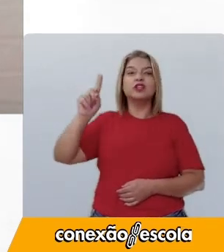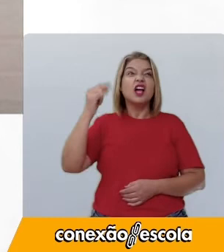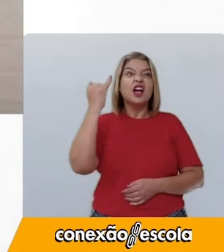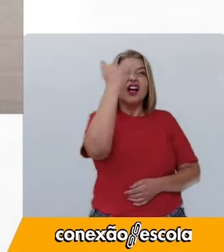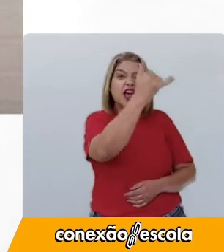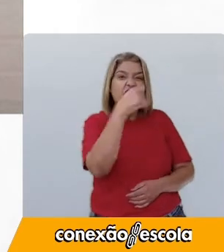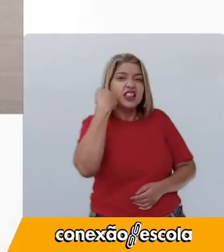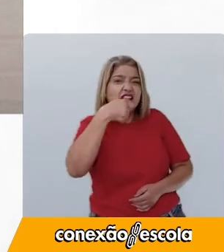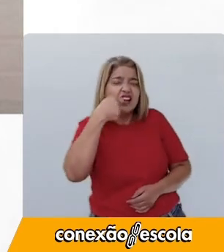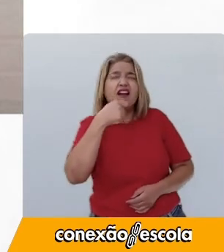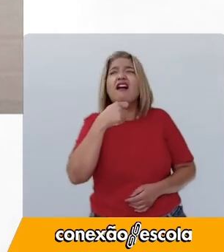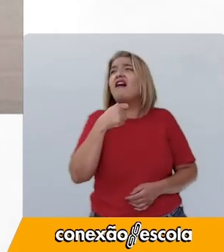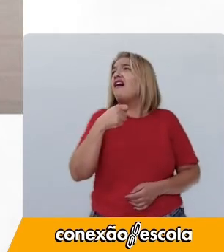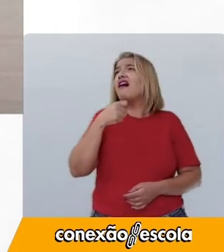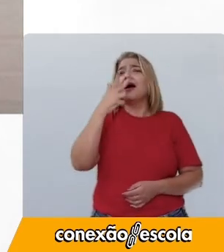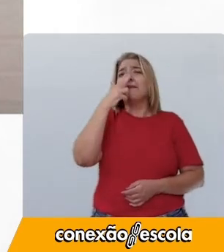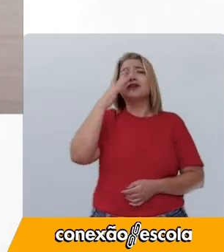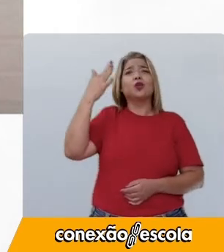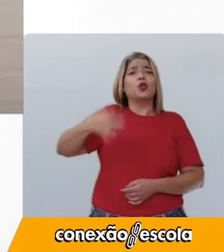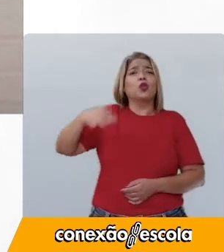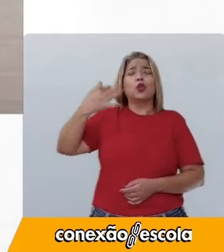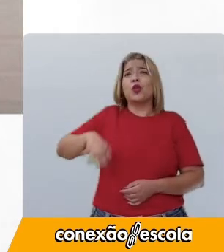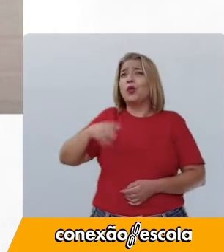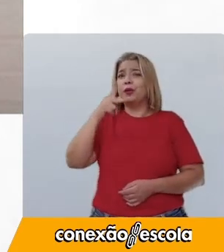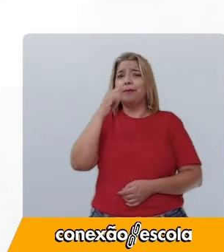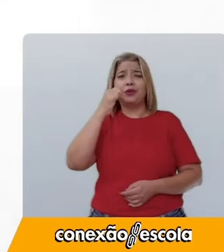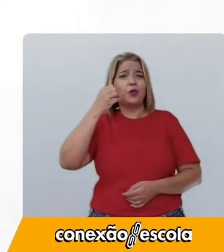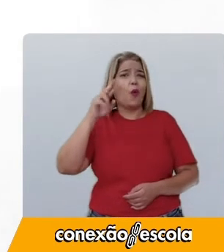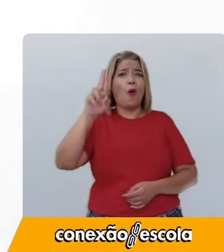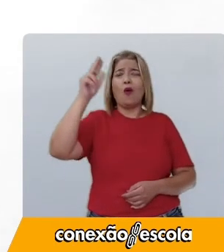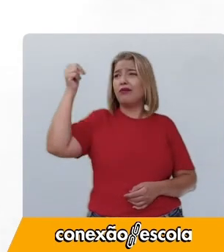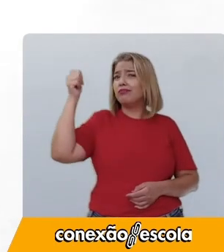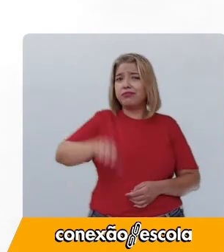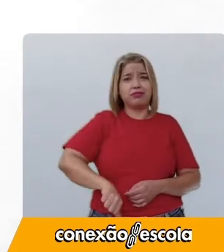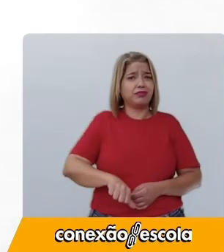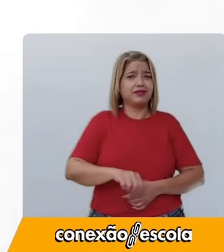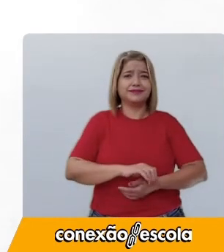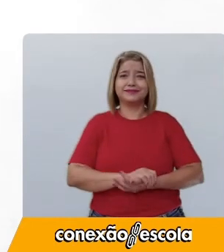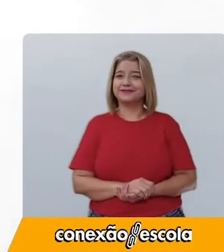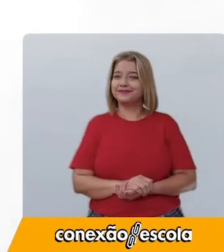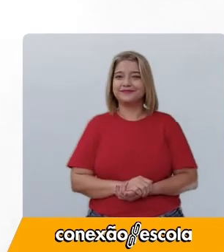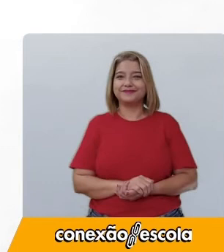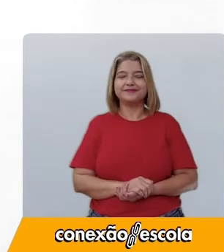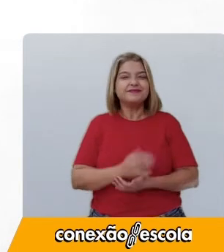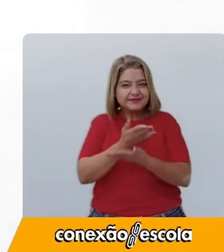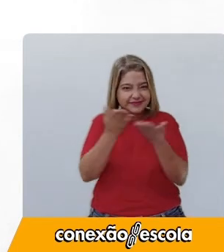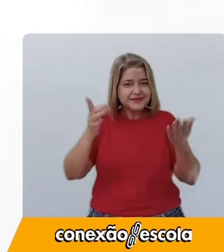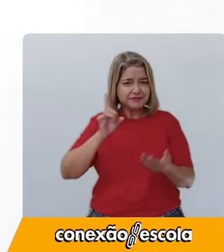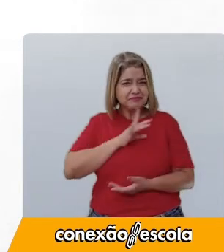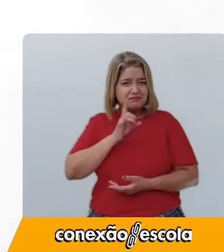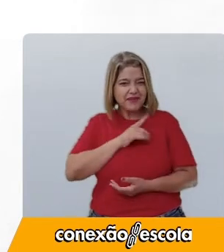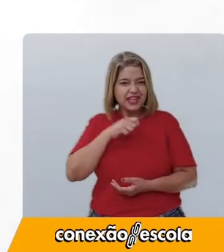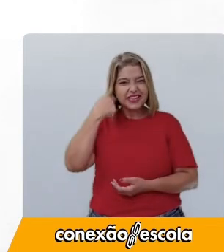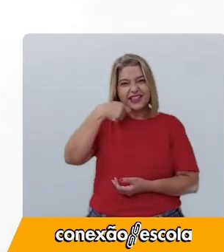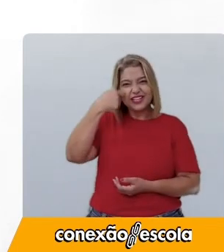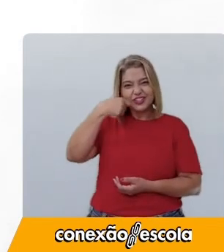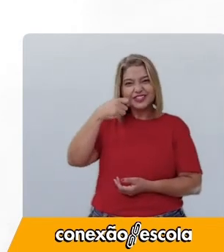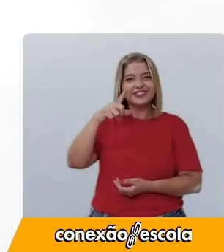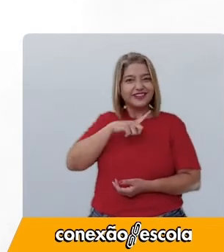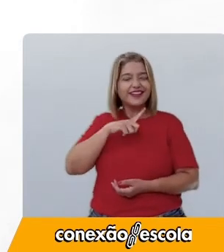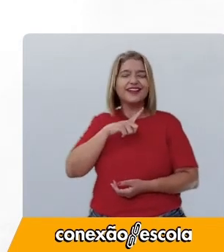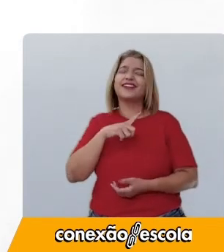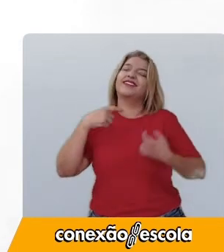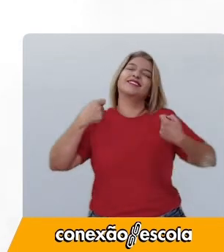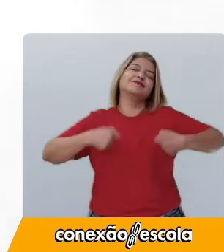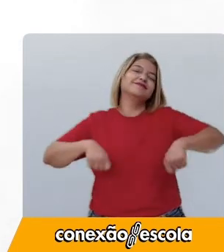dentista dói muito mais. E você? Tem medo de dentista? Não,